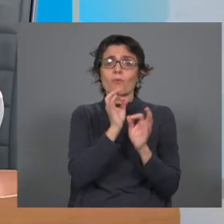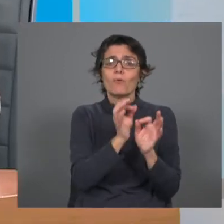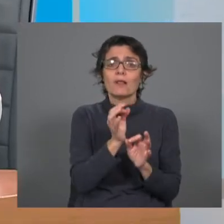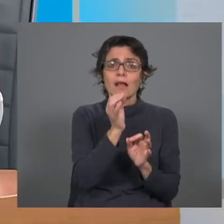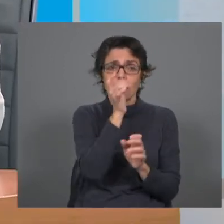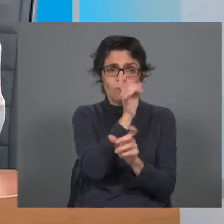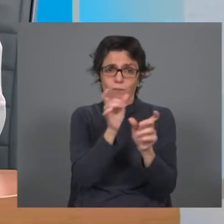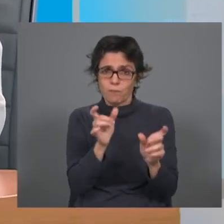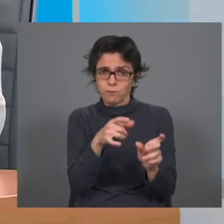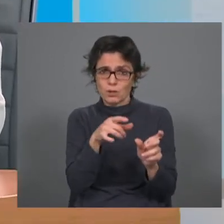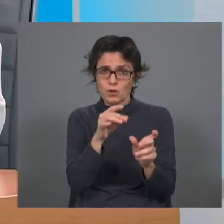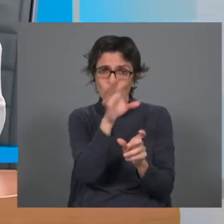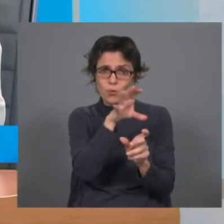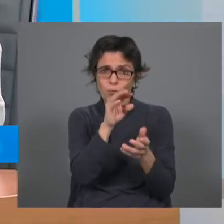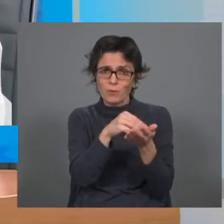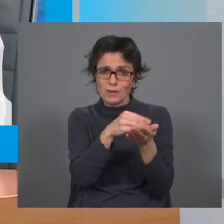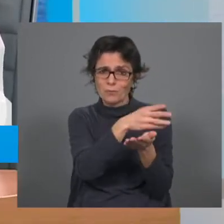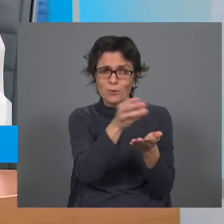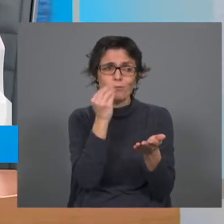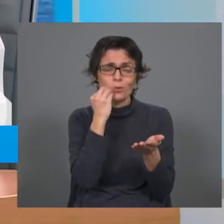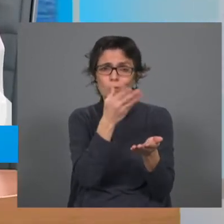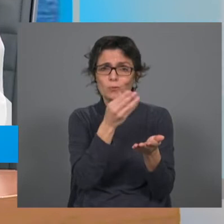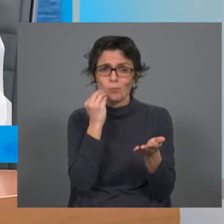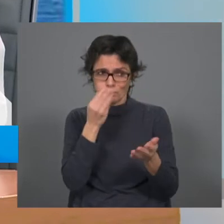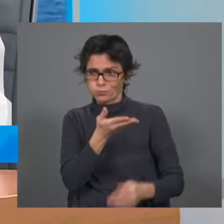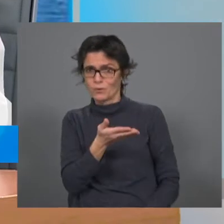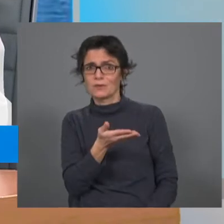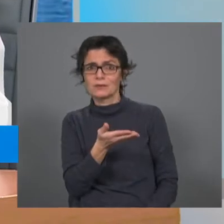frágeis de vários países.